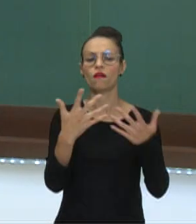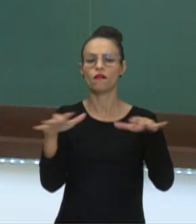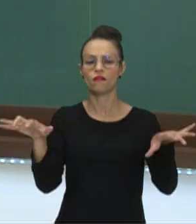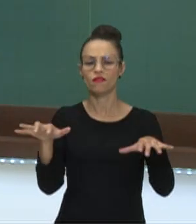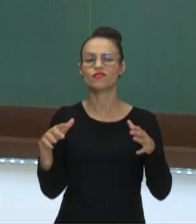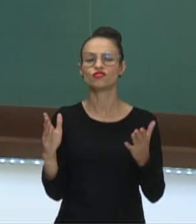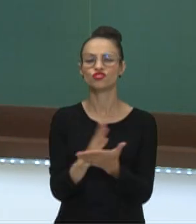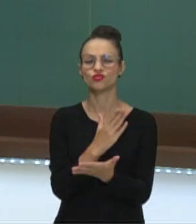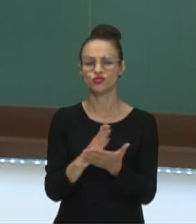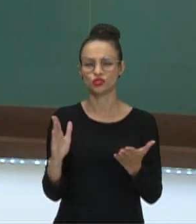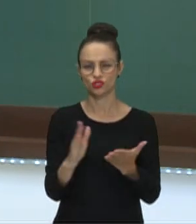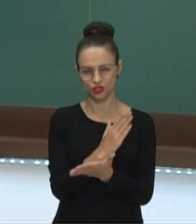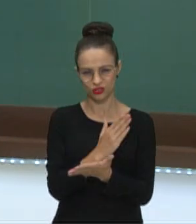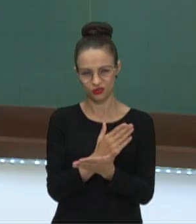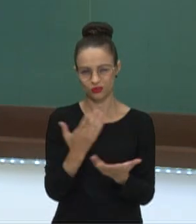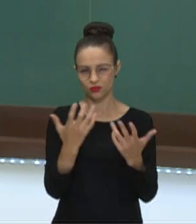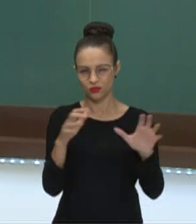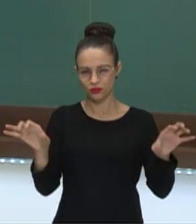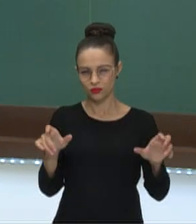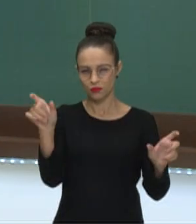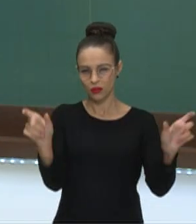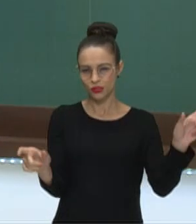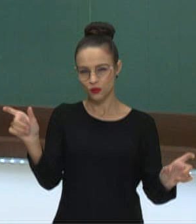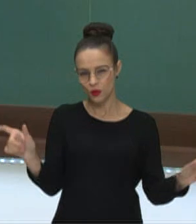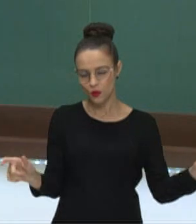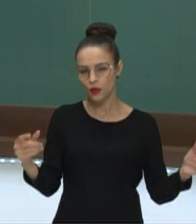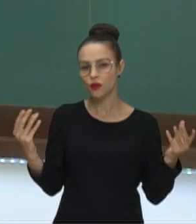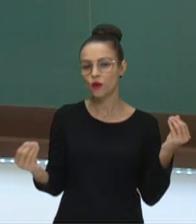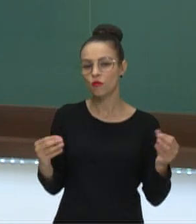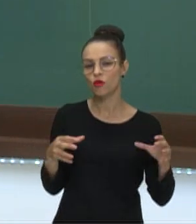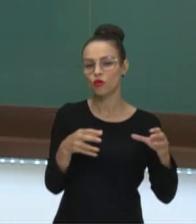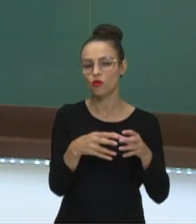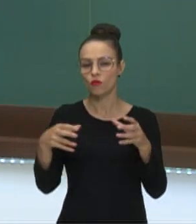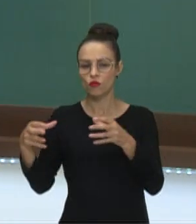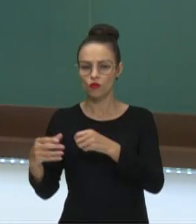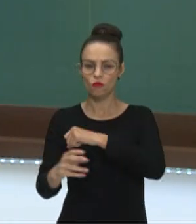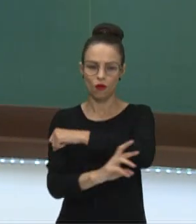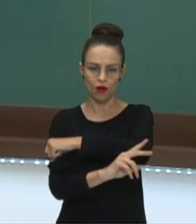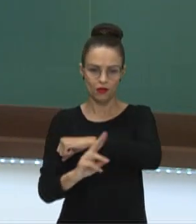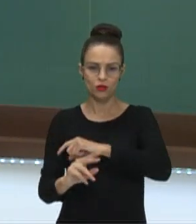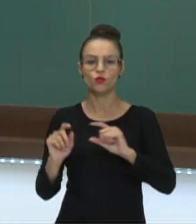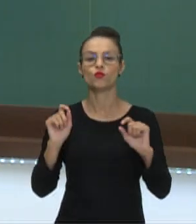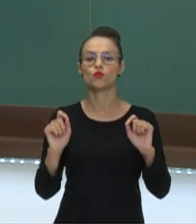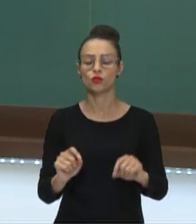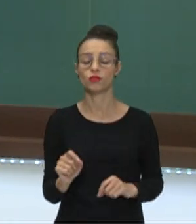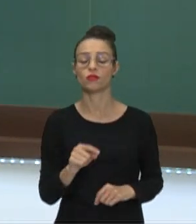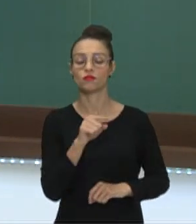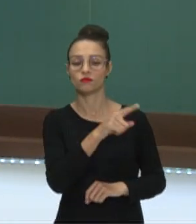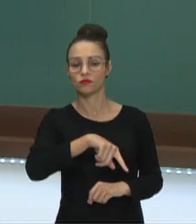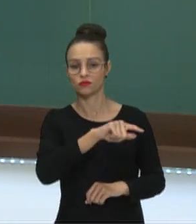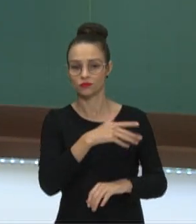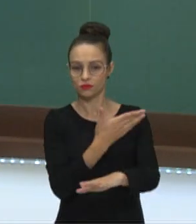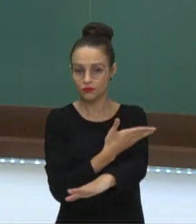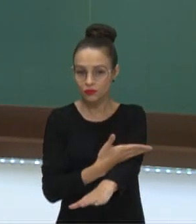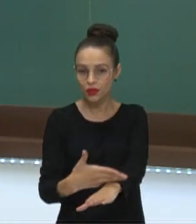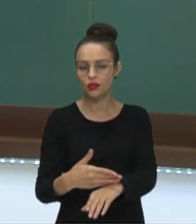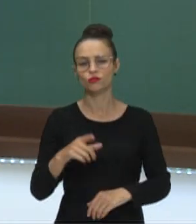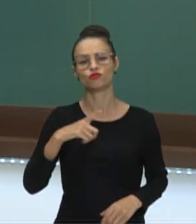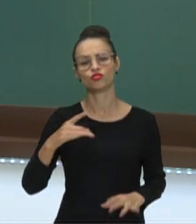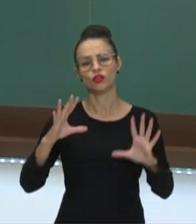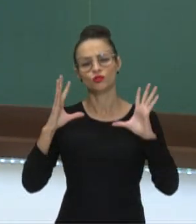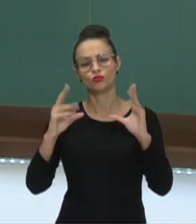dividir as pessoas e classificar de acordo com os grupos raciais, onde os brancos tinham todos